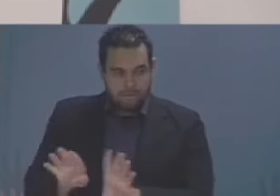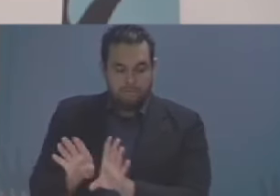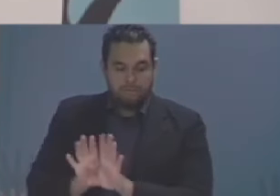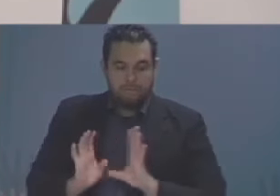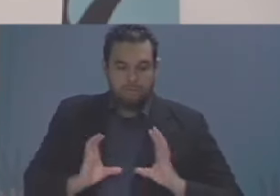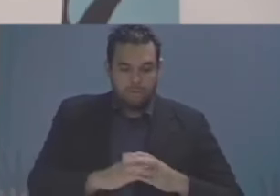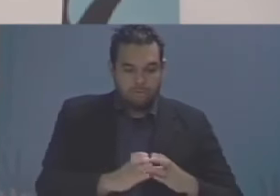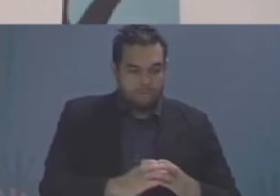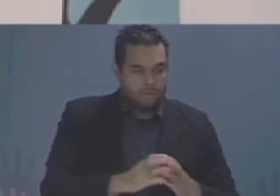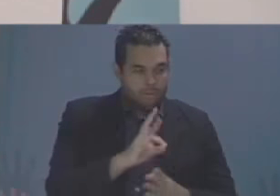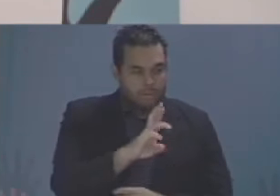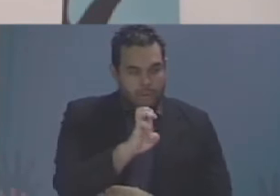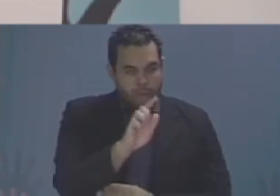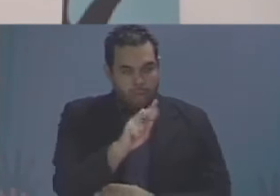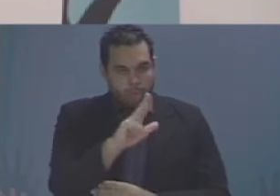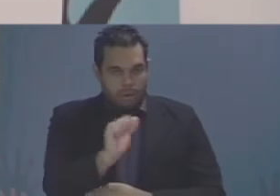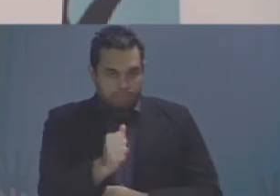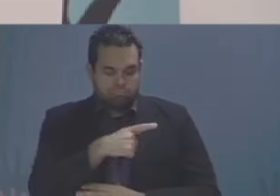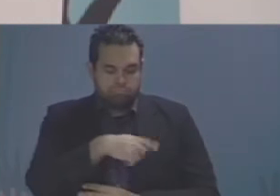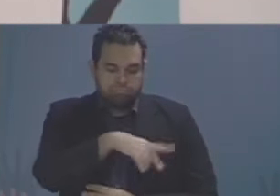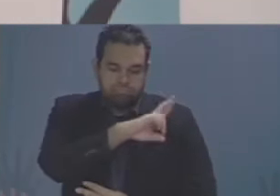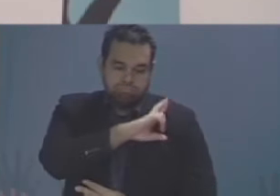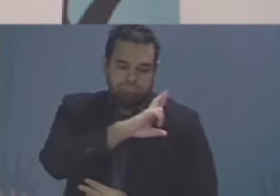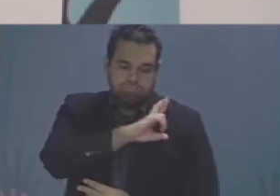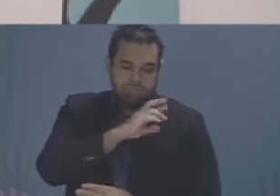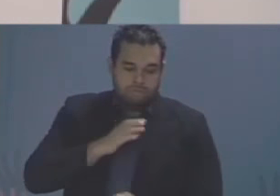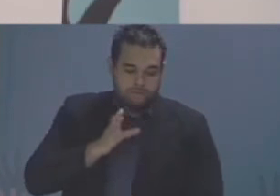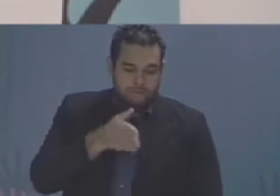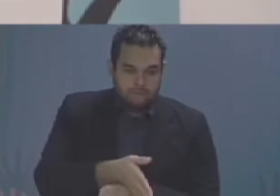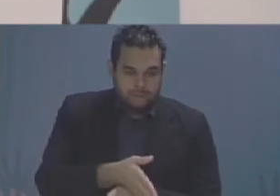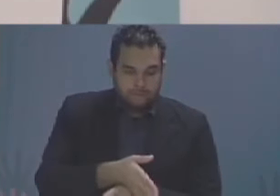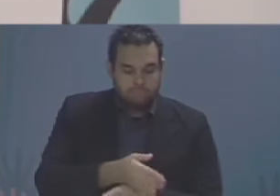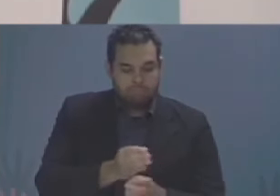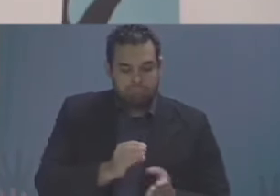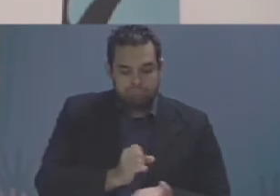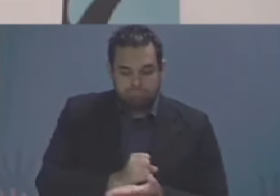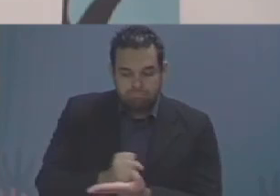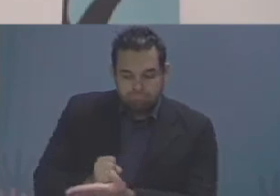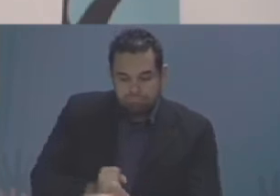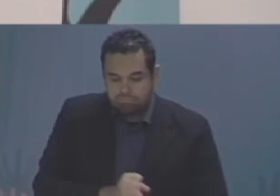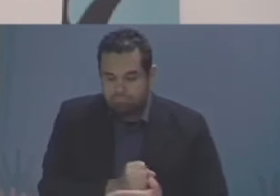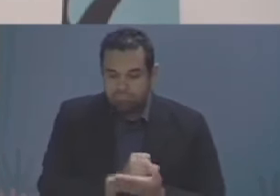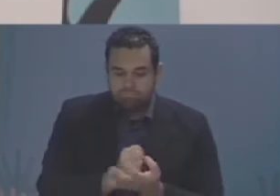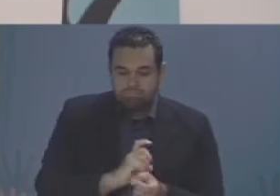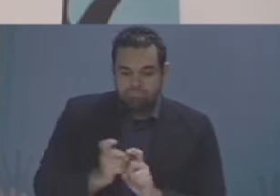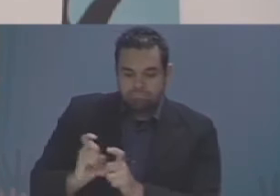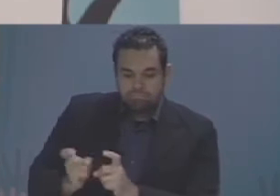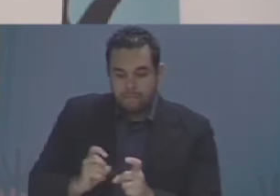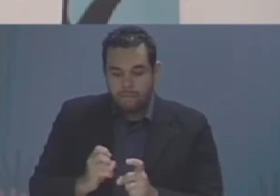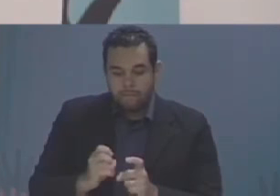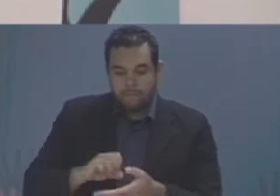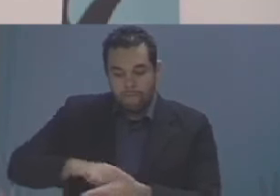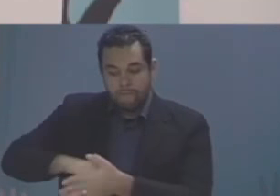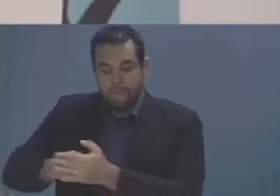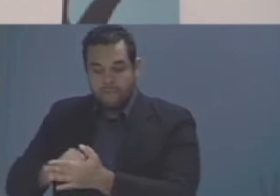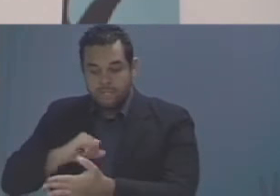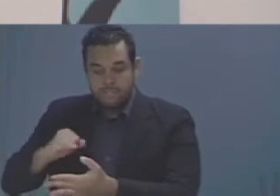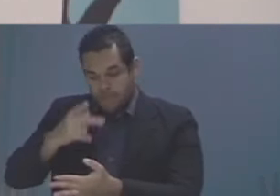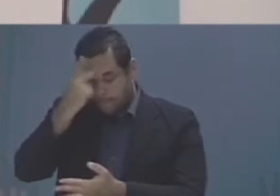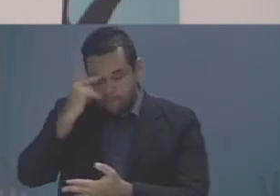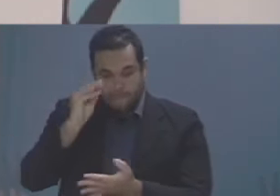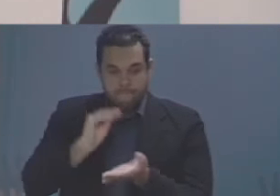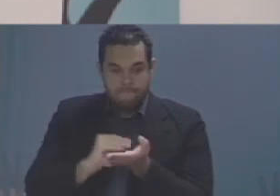Regular, terá a responsabilidade de intervir na condução dos trabalhos, podendo cassar a palavra caso alguma das